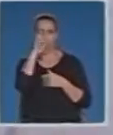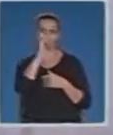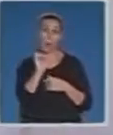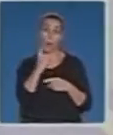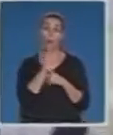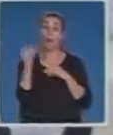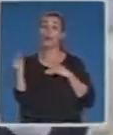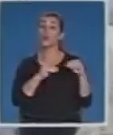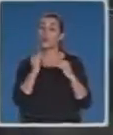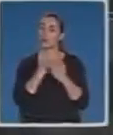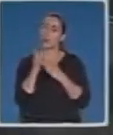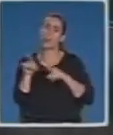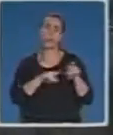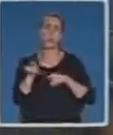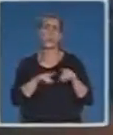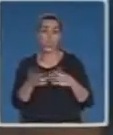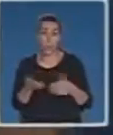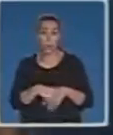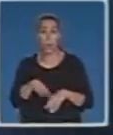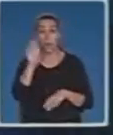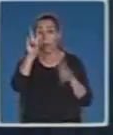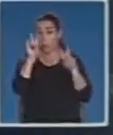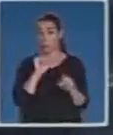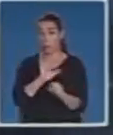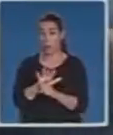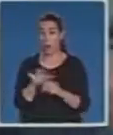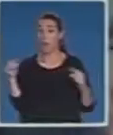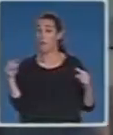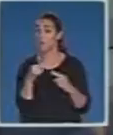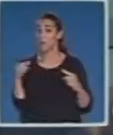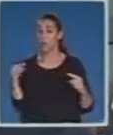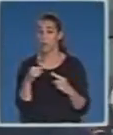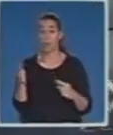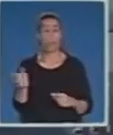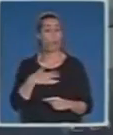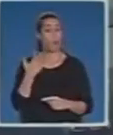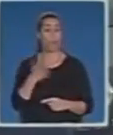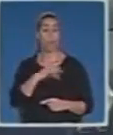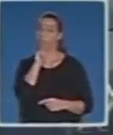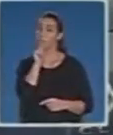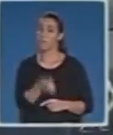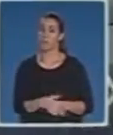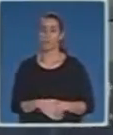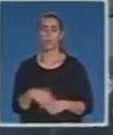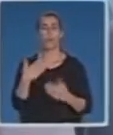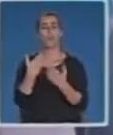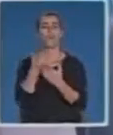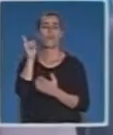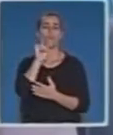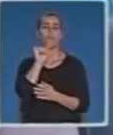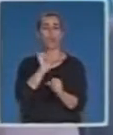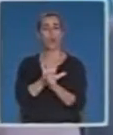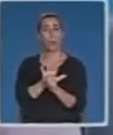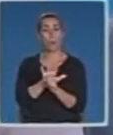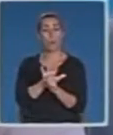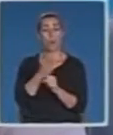já basta o da política. E quando o assunto é o mar, o CDS não quer perder. Dar valor ao mar é o valor que o Dr.